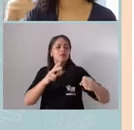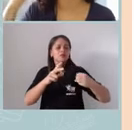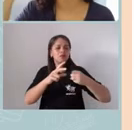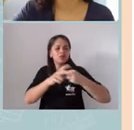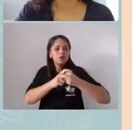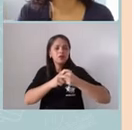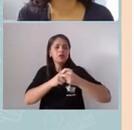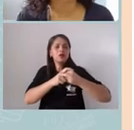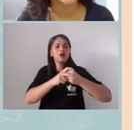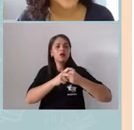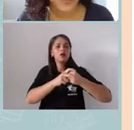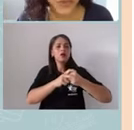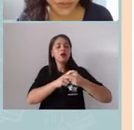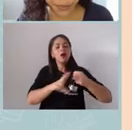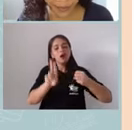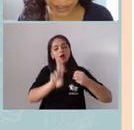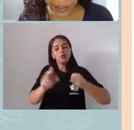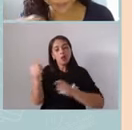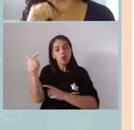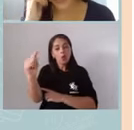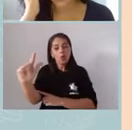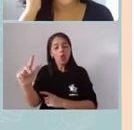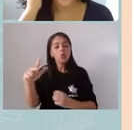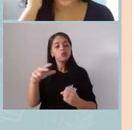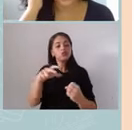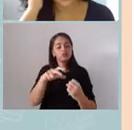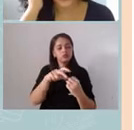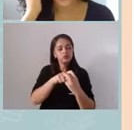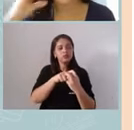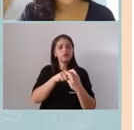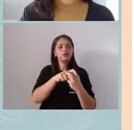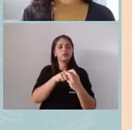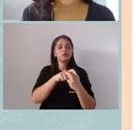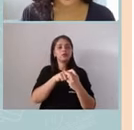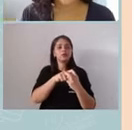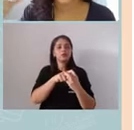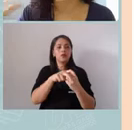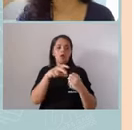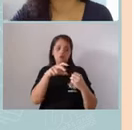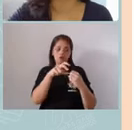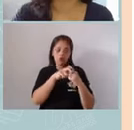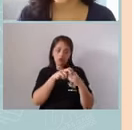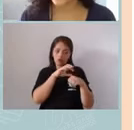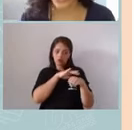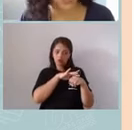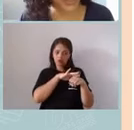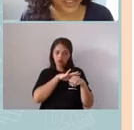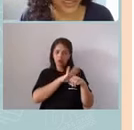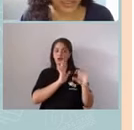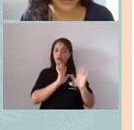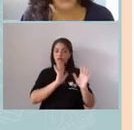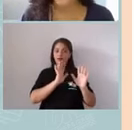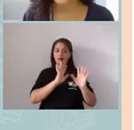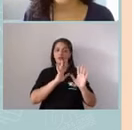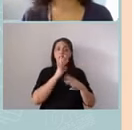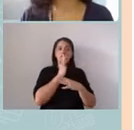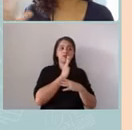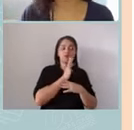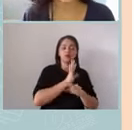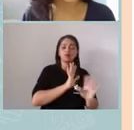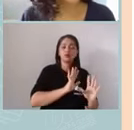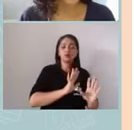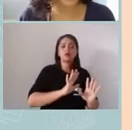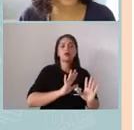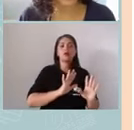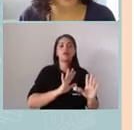vai ser usado um outro tipo de vírus, tá? Que não é o vírus que causa a doença, né? Um vírus já conhecido, que